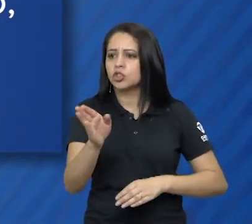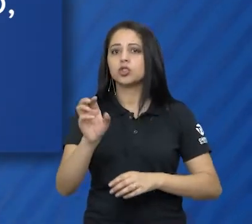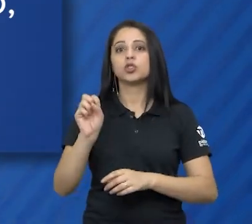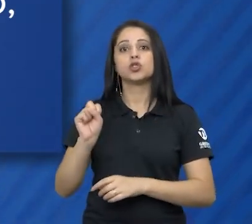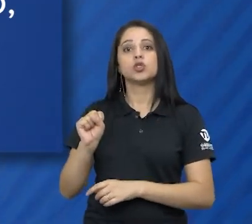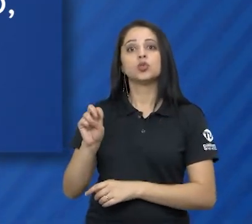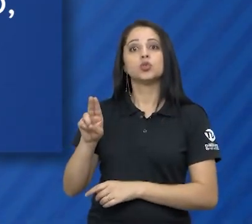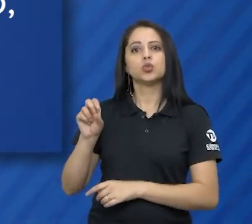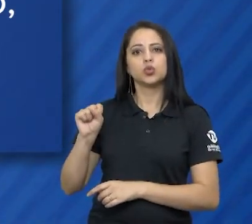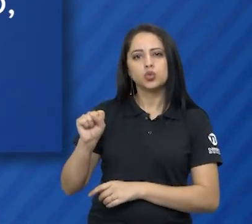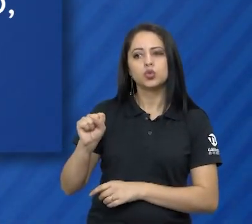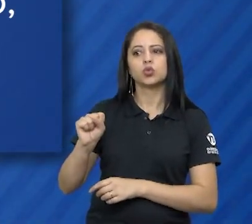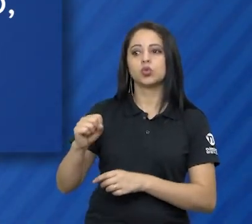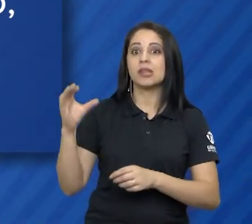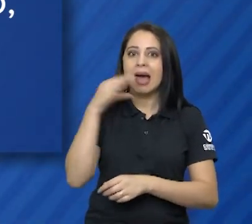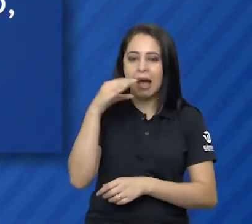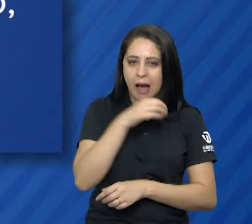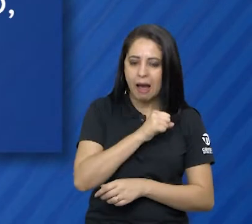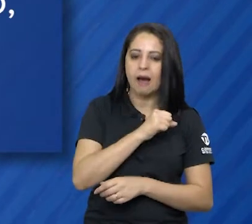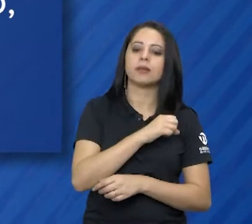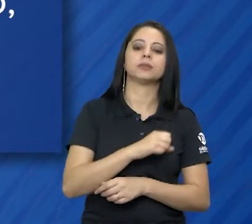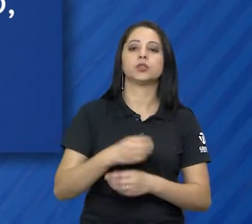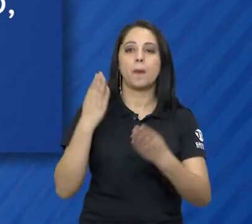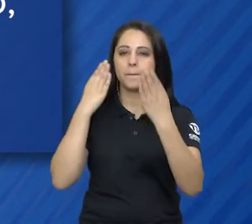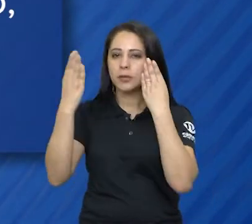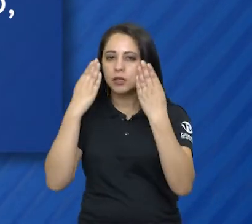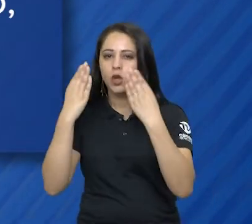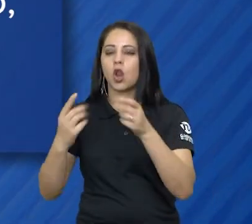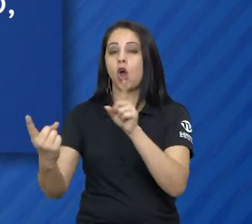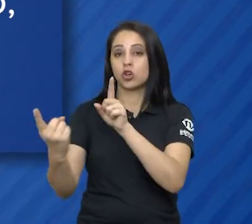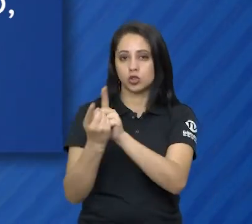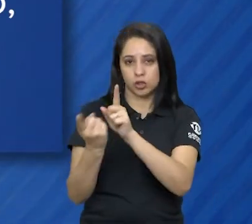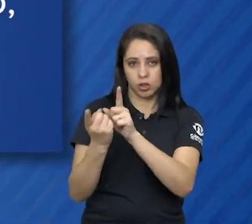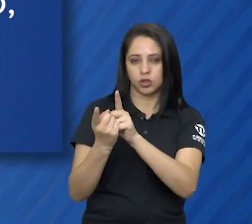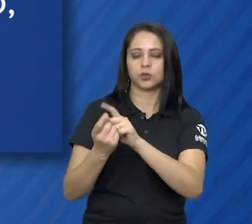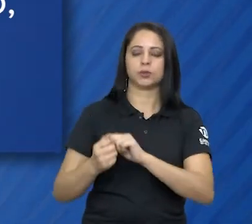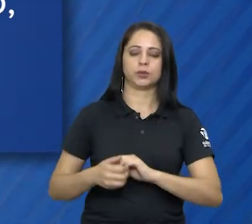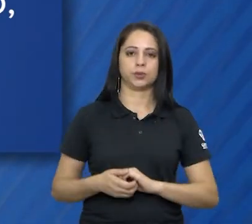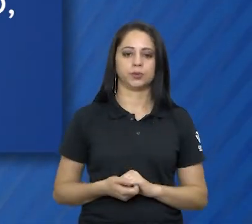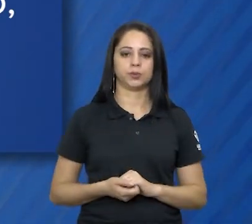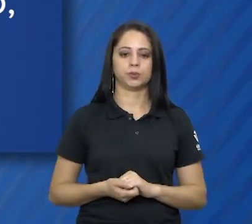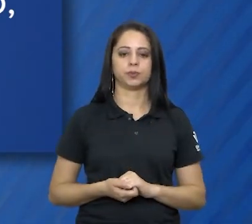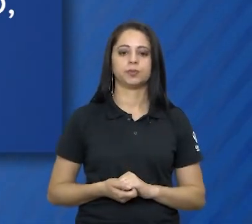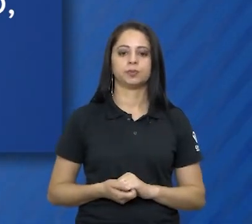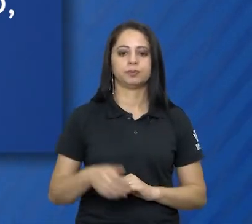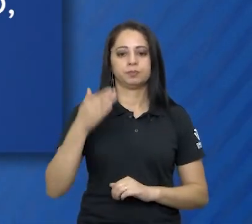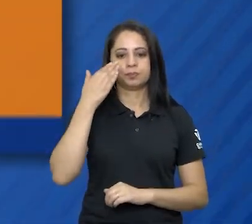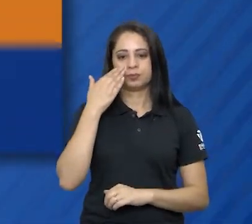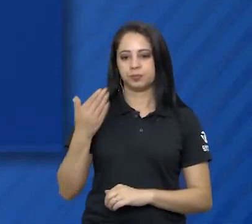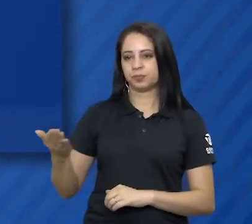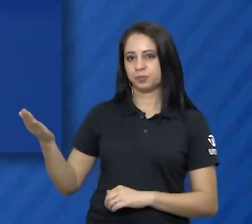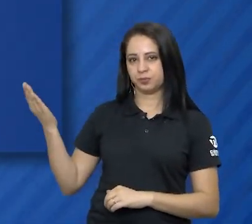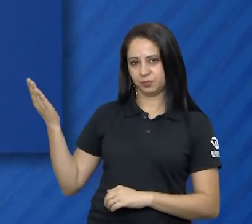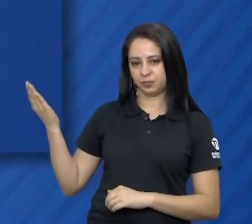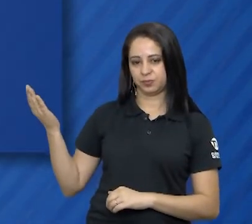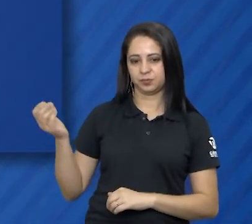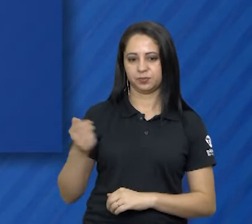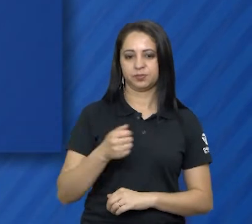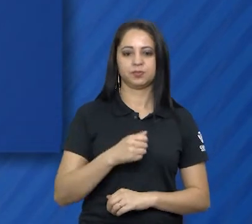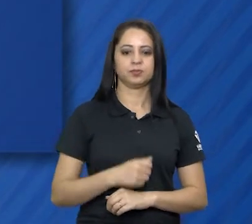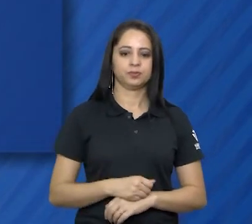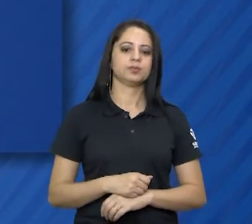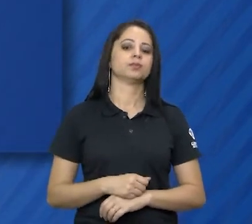imediato via SUS, além de amparo médico, psicológico e social e exames preventivos. Já a Lei